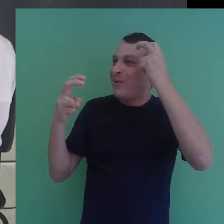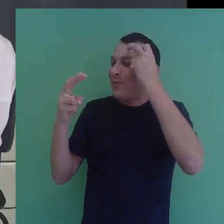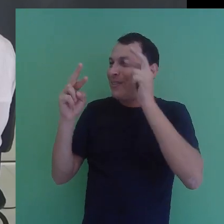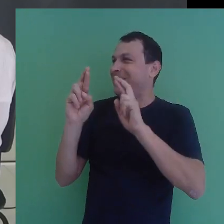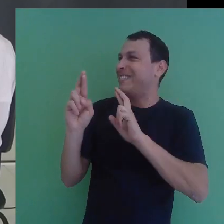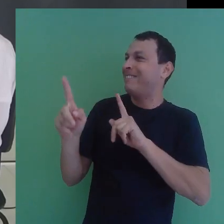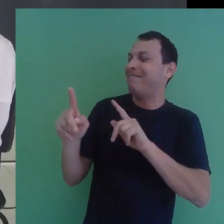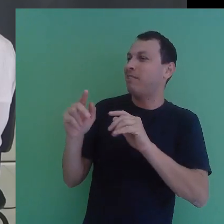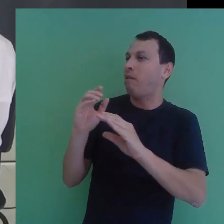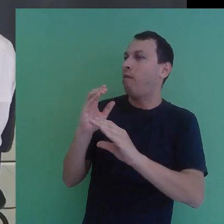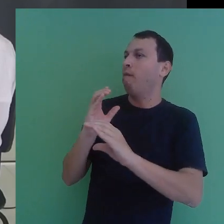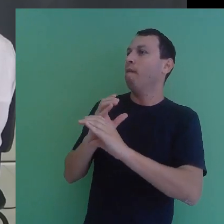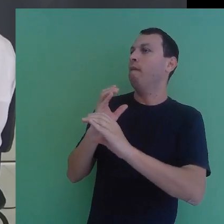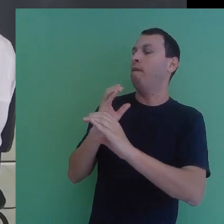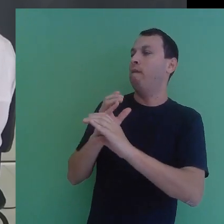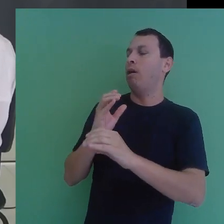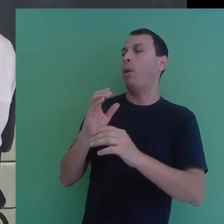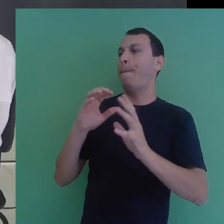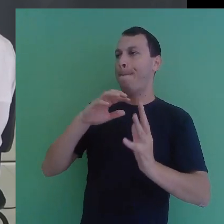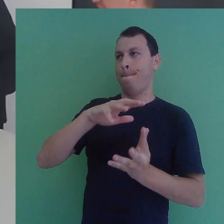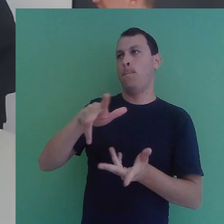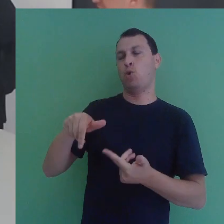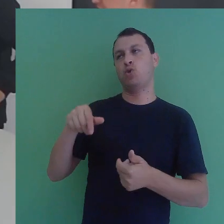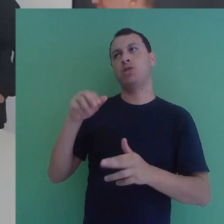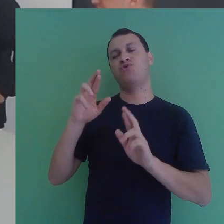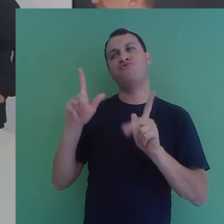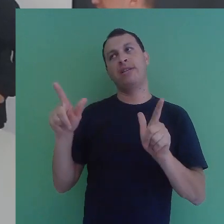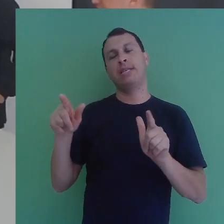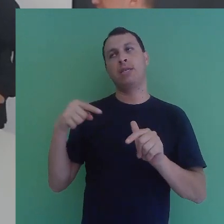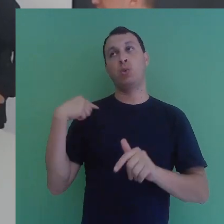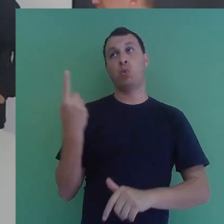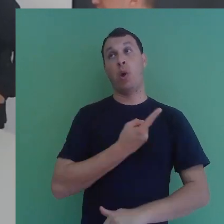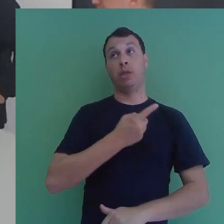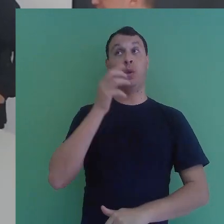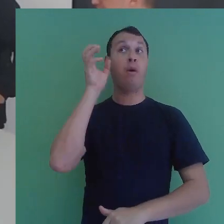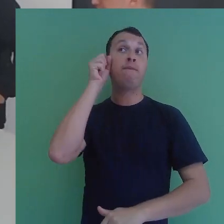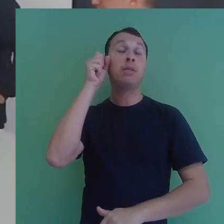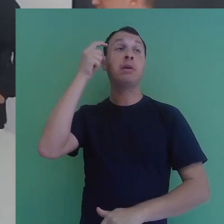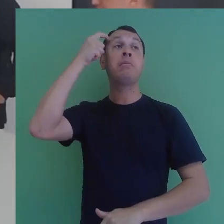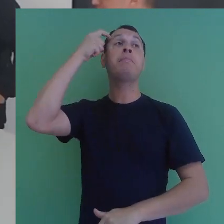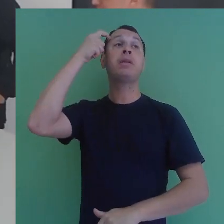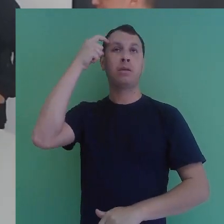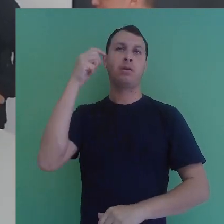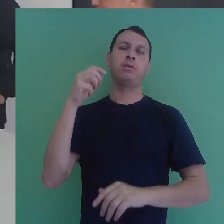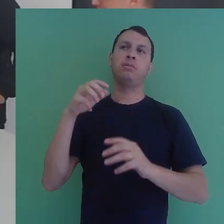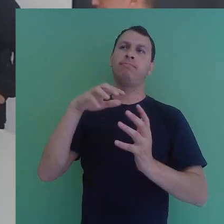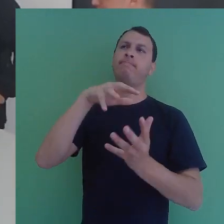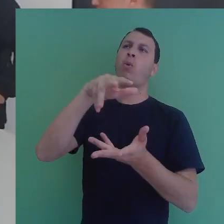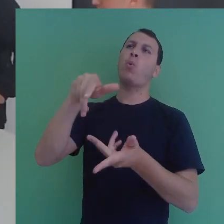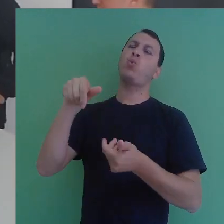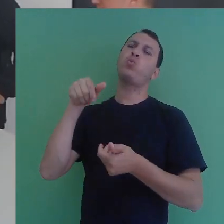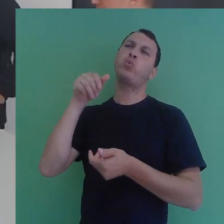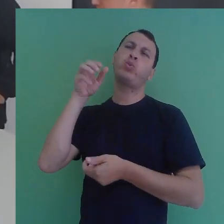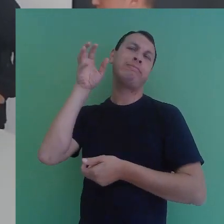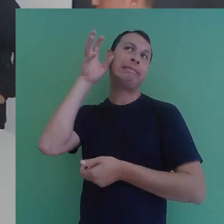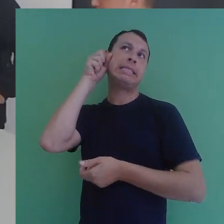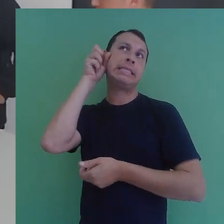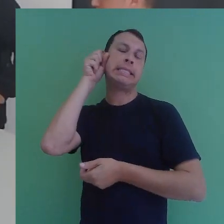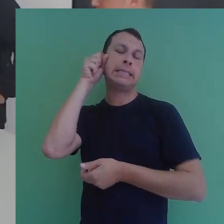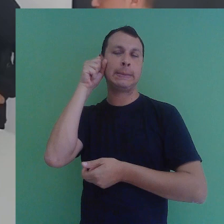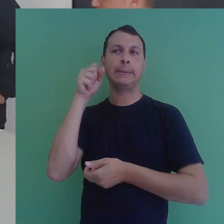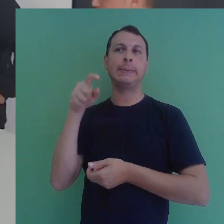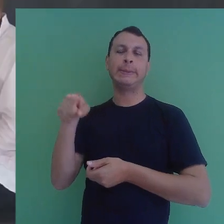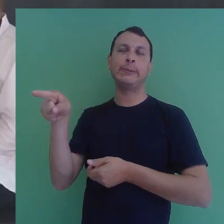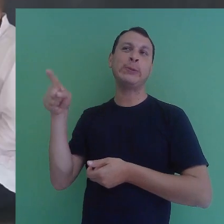ouvinte. Então, são dois mundos diferentes, né? Isso, nós pensamos o mundo de modo auditivo, né? E os surdos pensam o mundo de